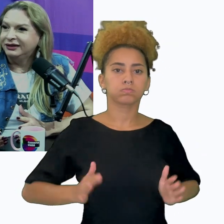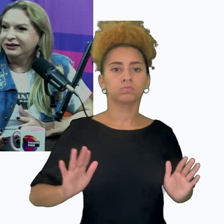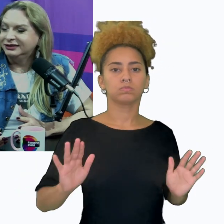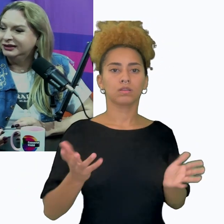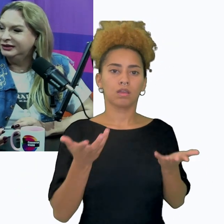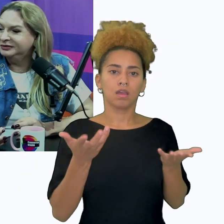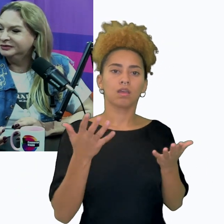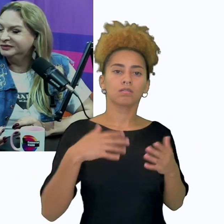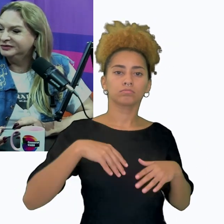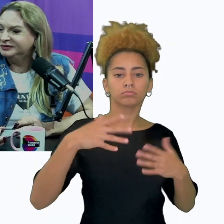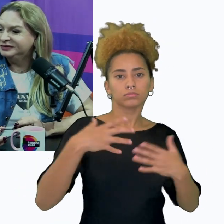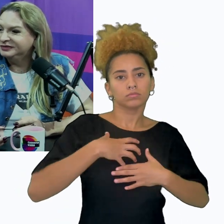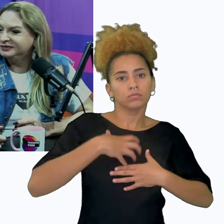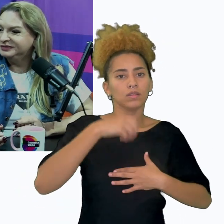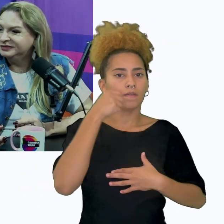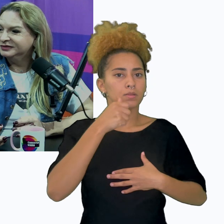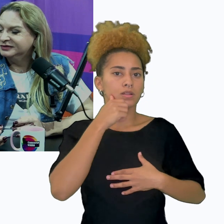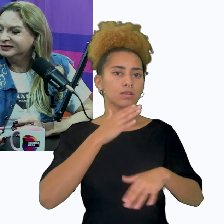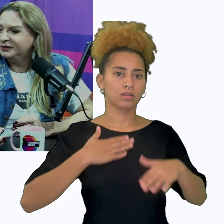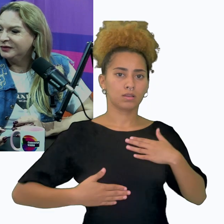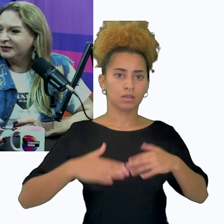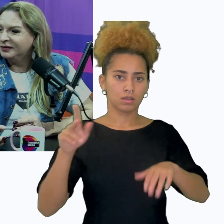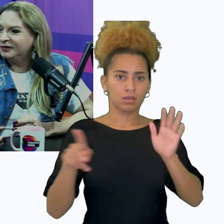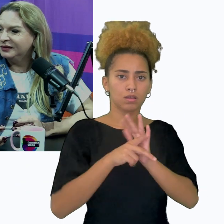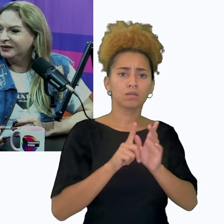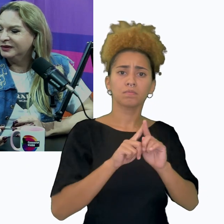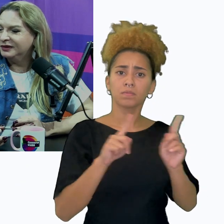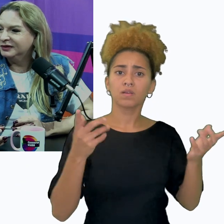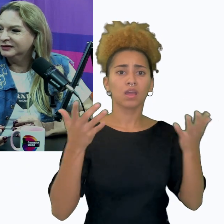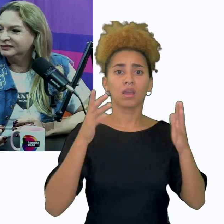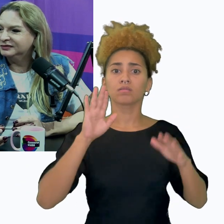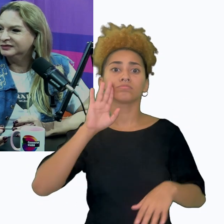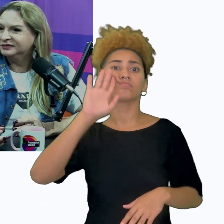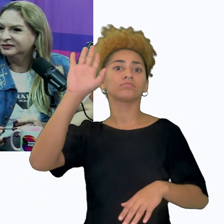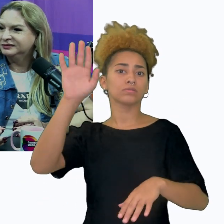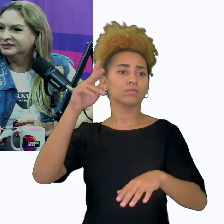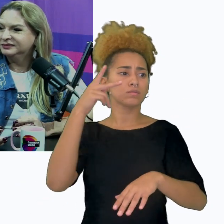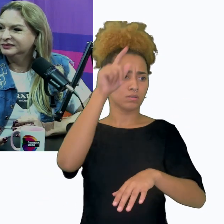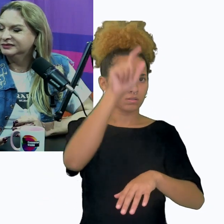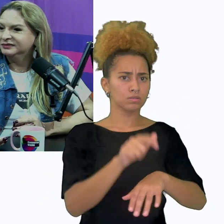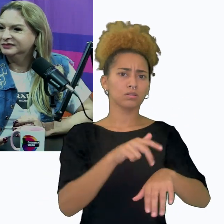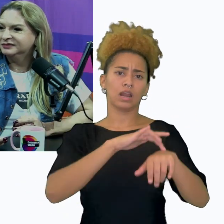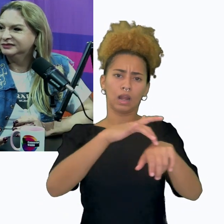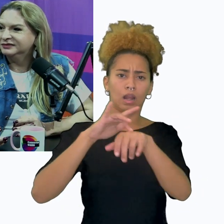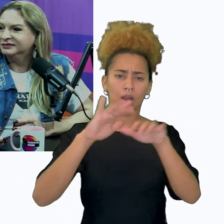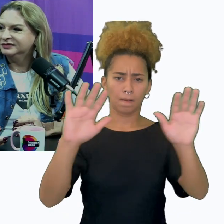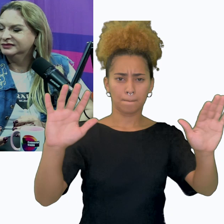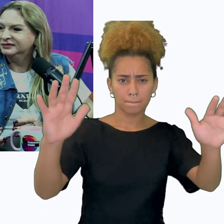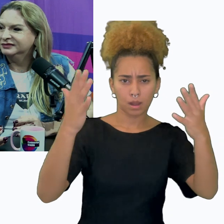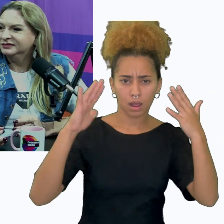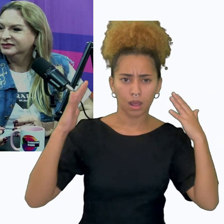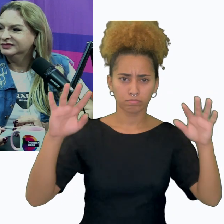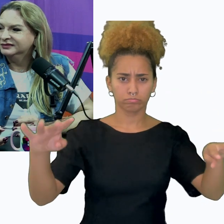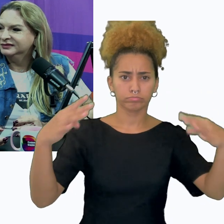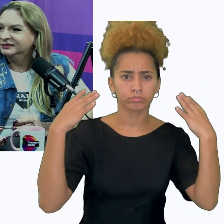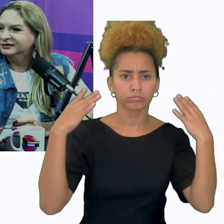ter minha história mais feminina, né? Criar meu corpo, mas eu queria ser a estrela que o Douglas tinha. Aquela estrela de